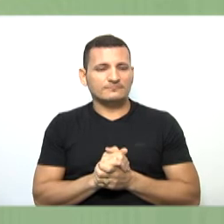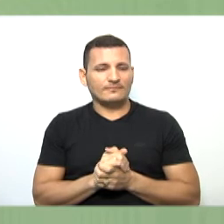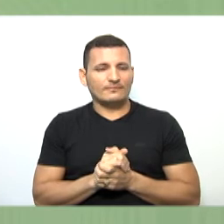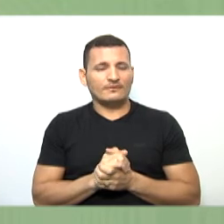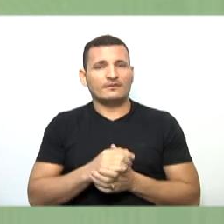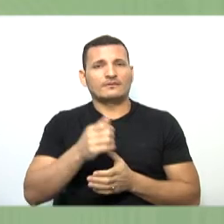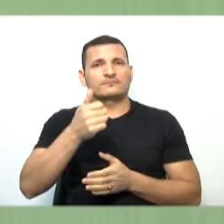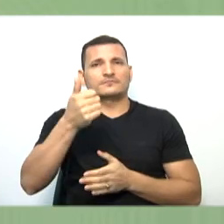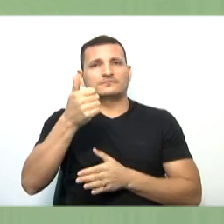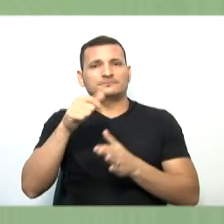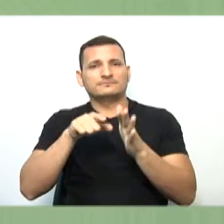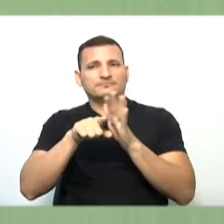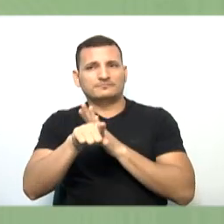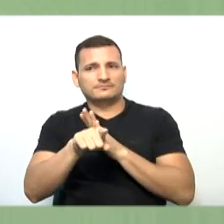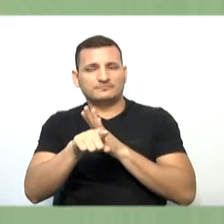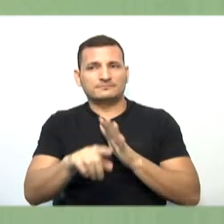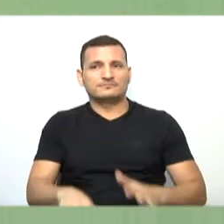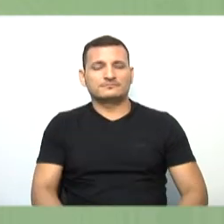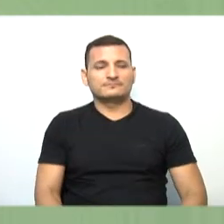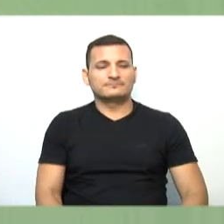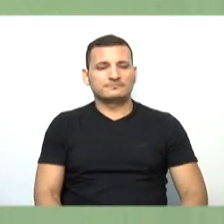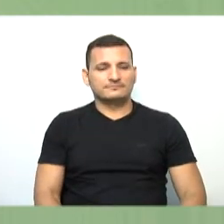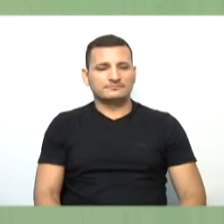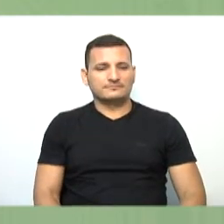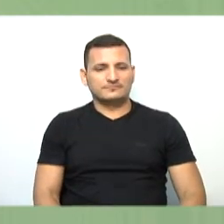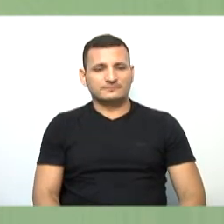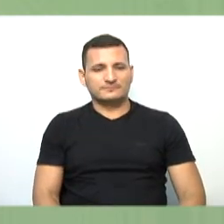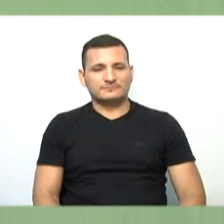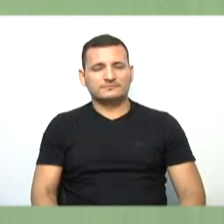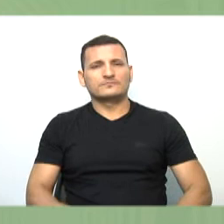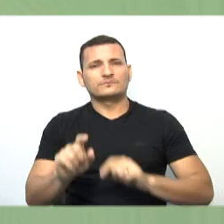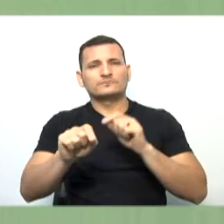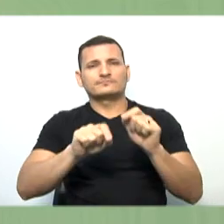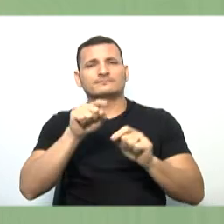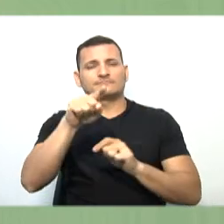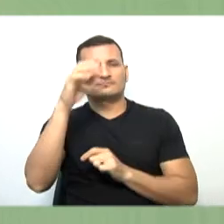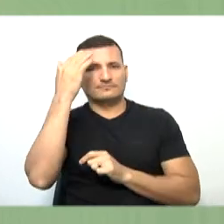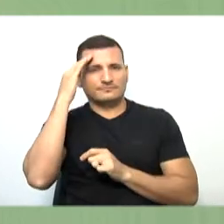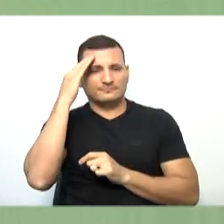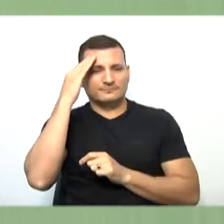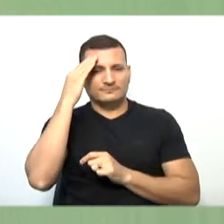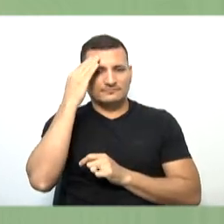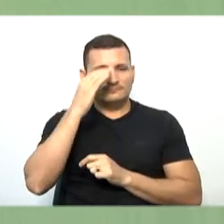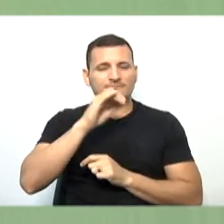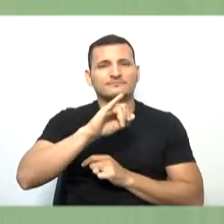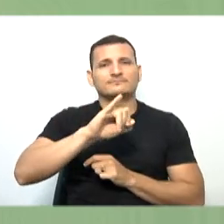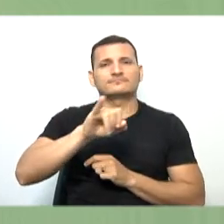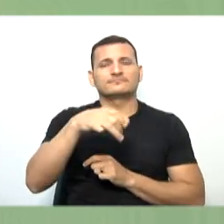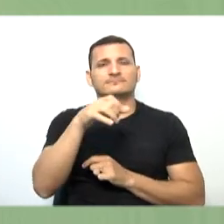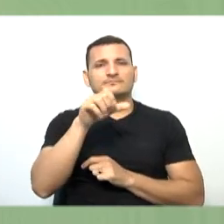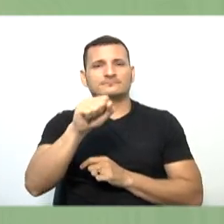Na questão 1, dizia o seguinte: o que você entendeu por